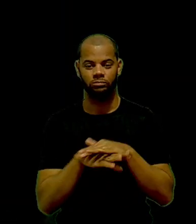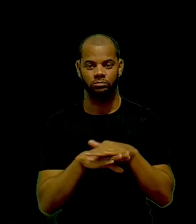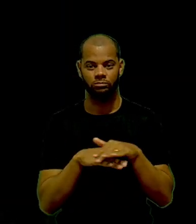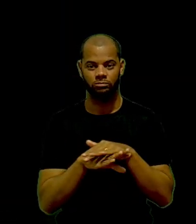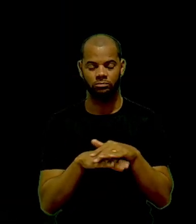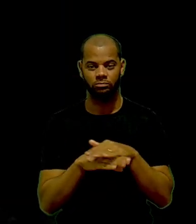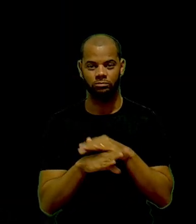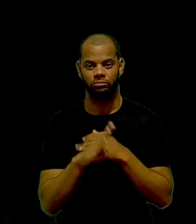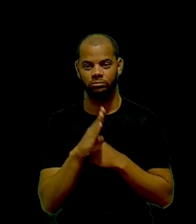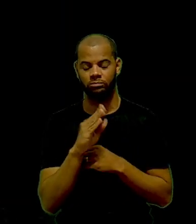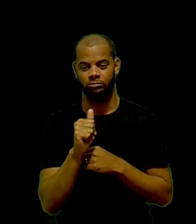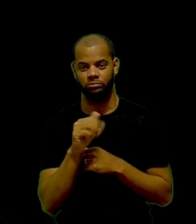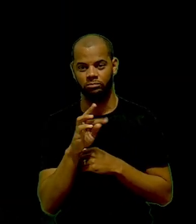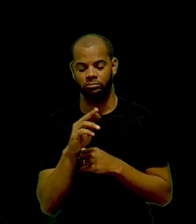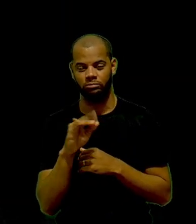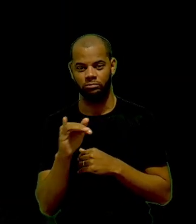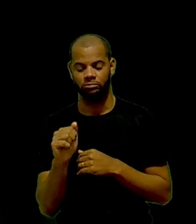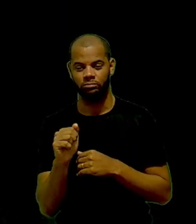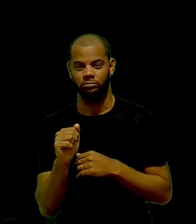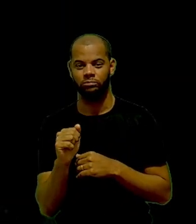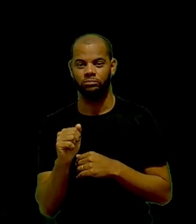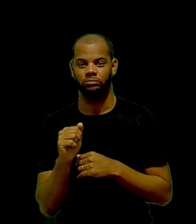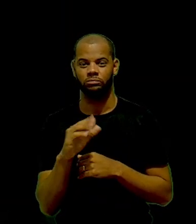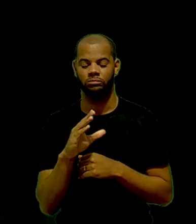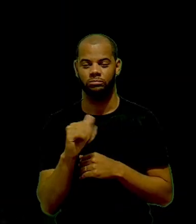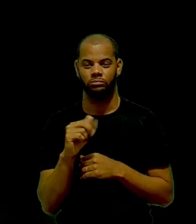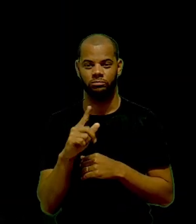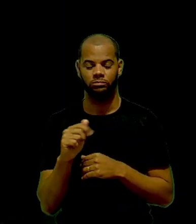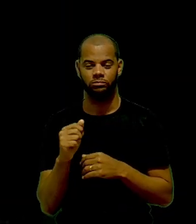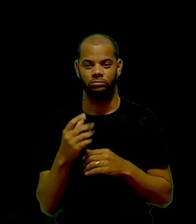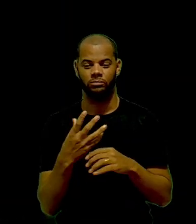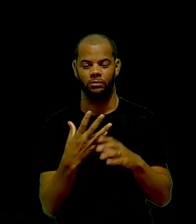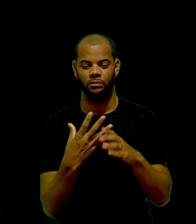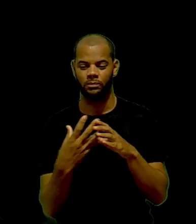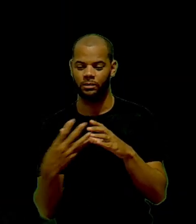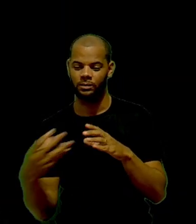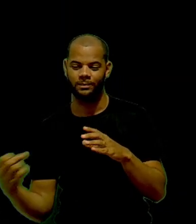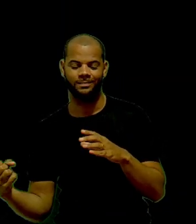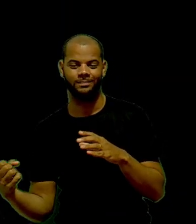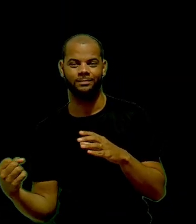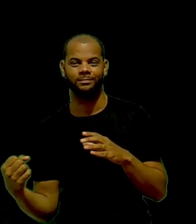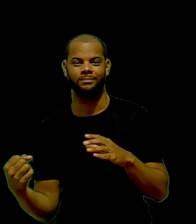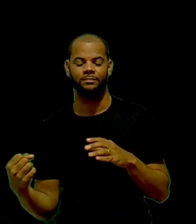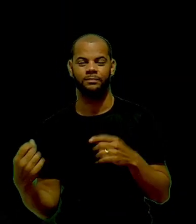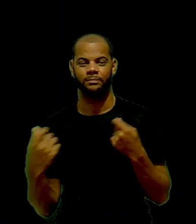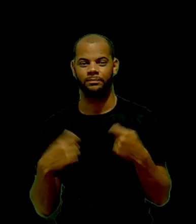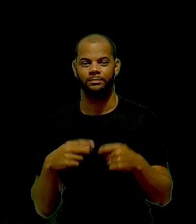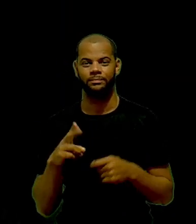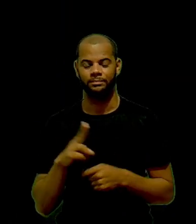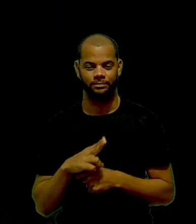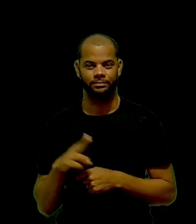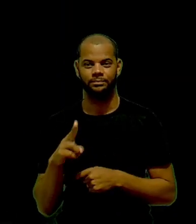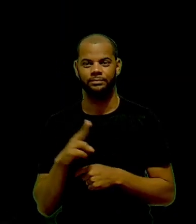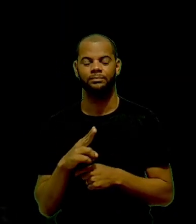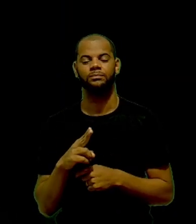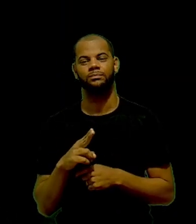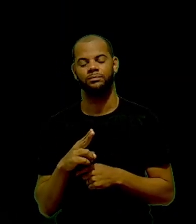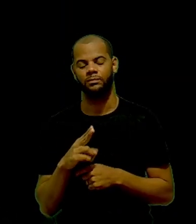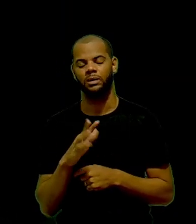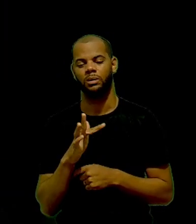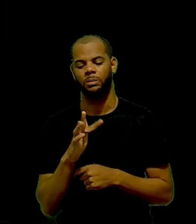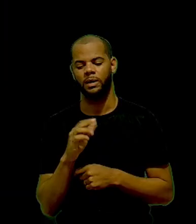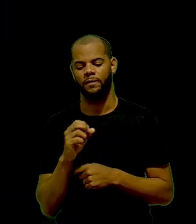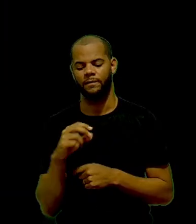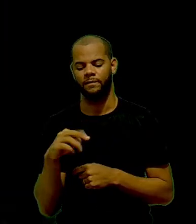bateria funciona como uma carga e depois descarregar a bateria num horário que tem necessidade de energia, e aí ela funciona como uma